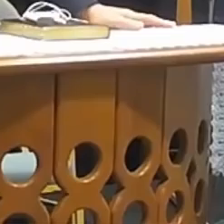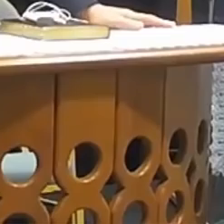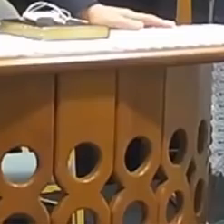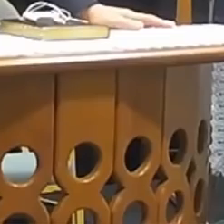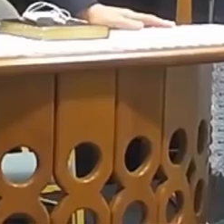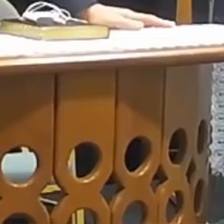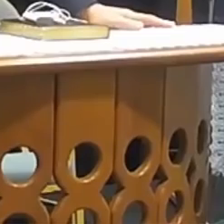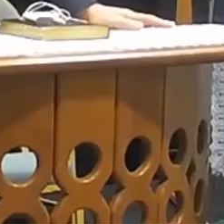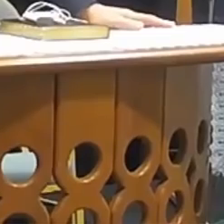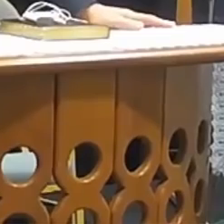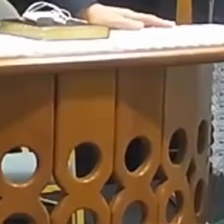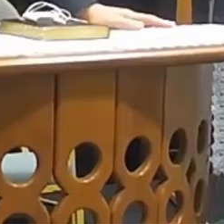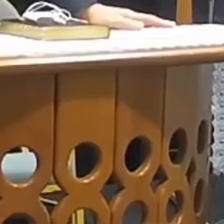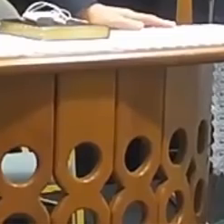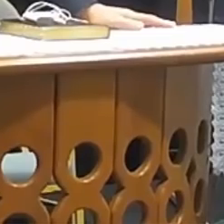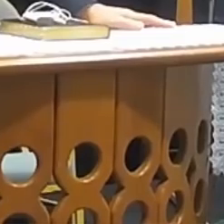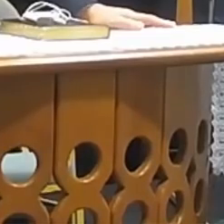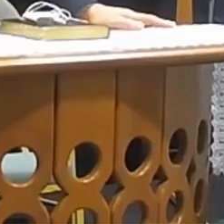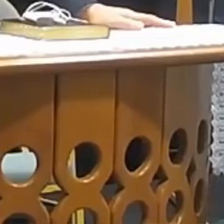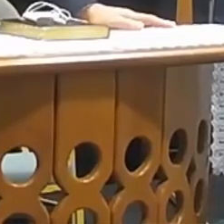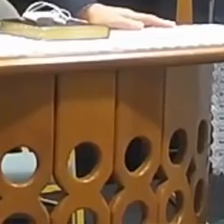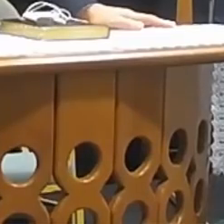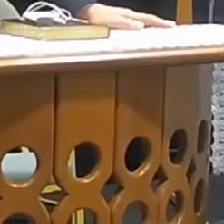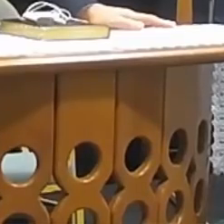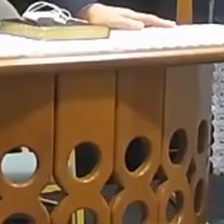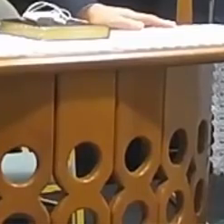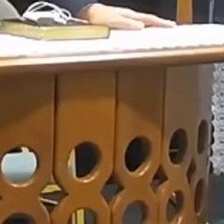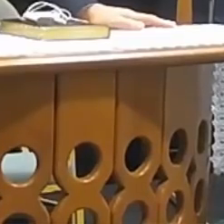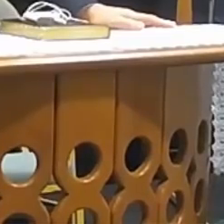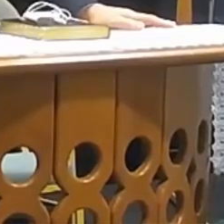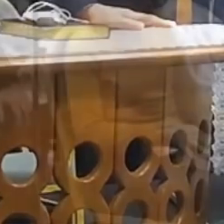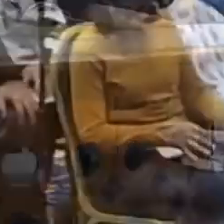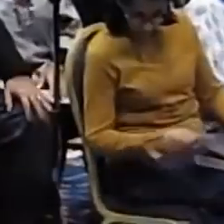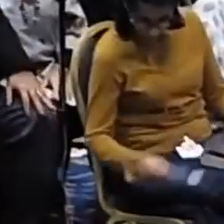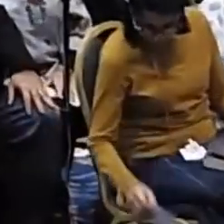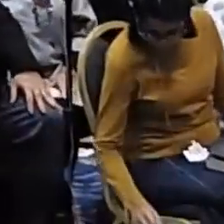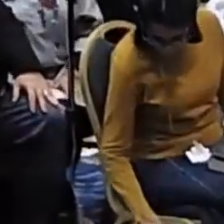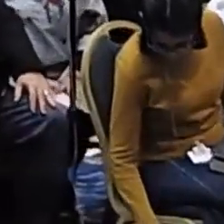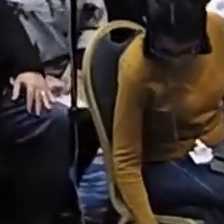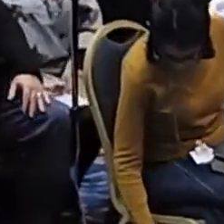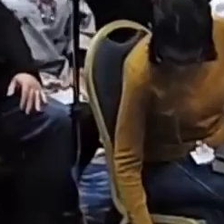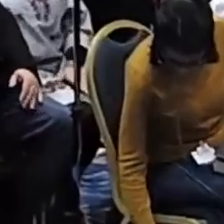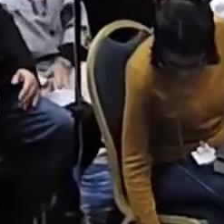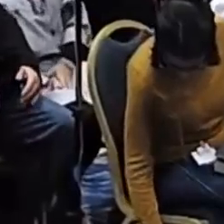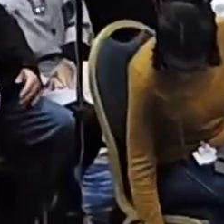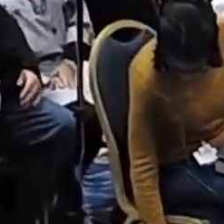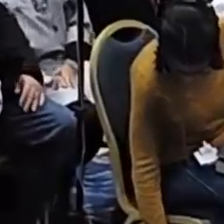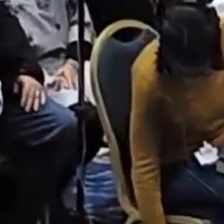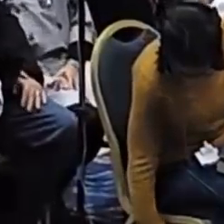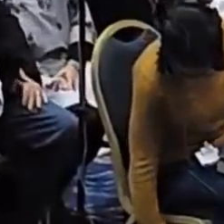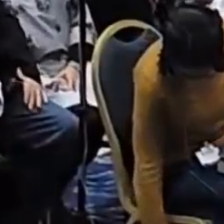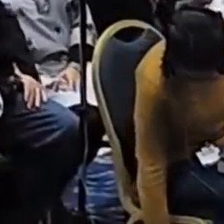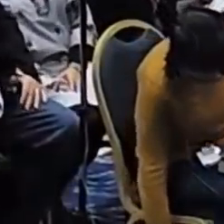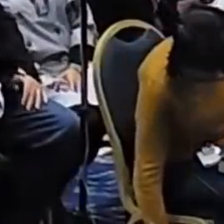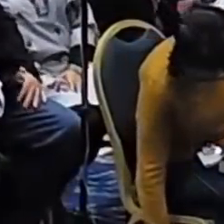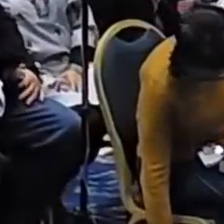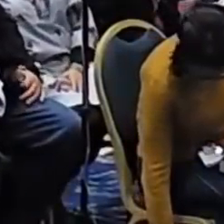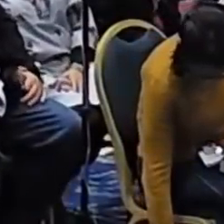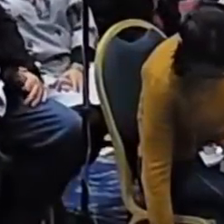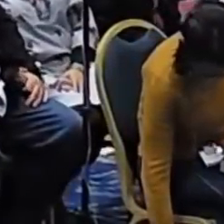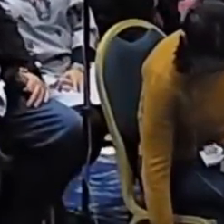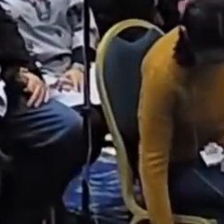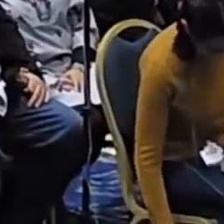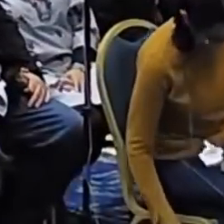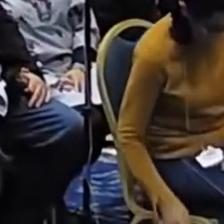Os irmãos podem sentar? You may be seated. O Senhor deu vários dons para o seminário. The Lord gave several gifts